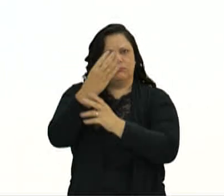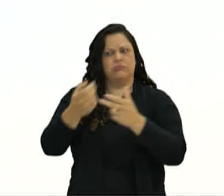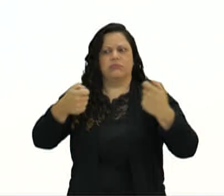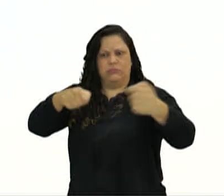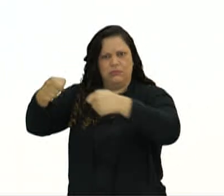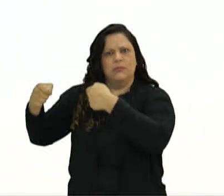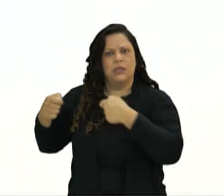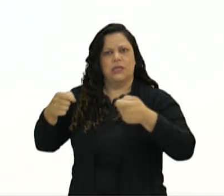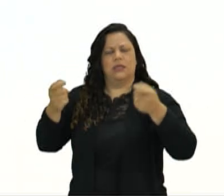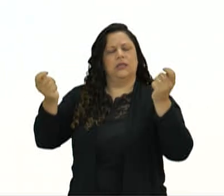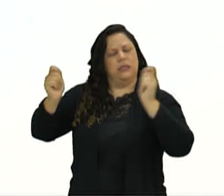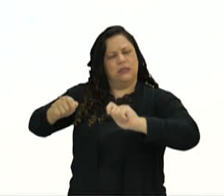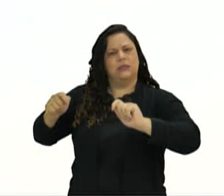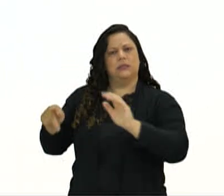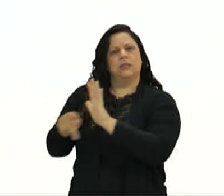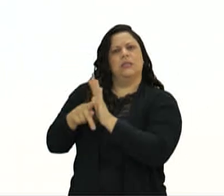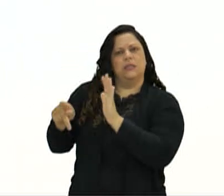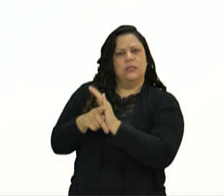dispor aí, ou seja,